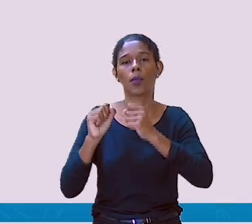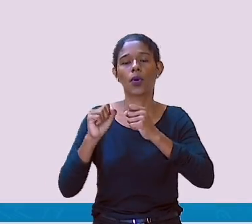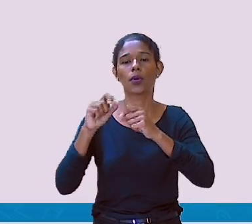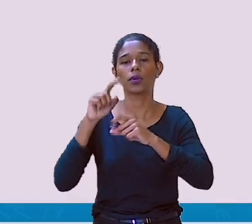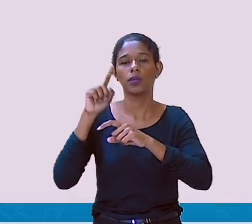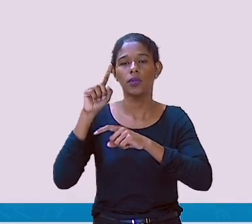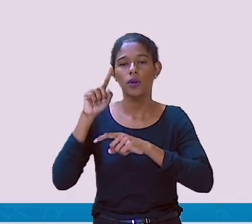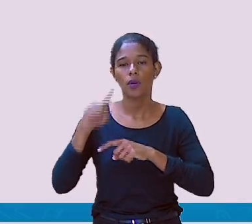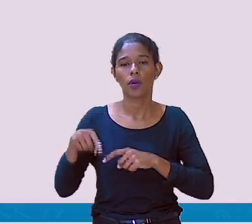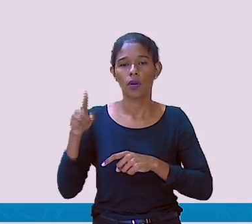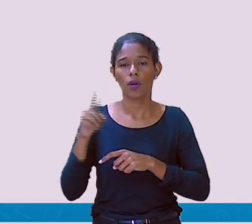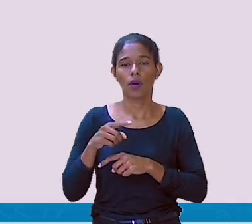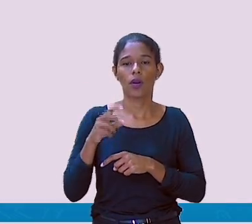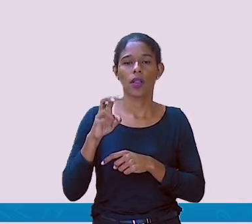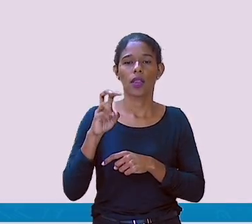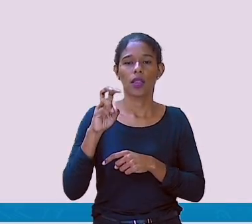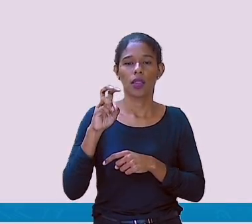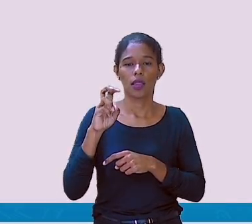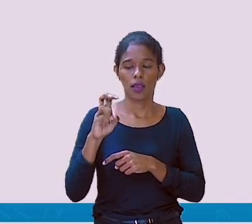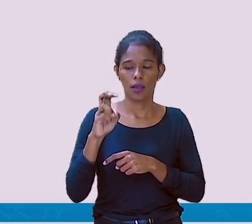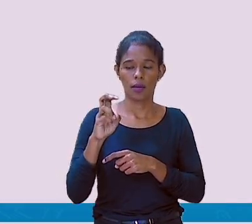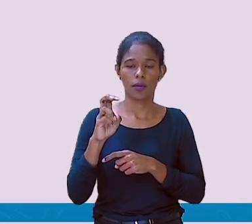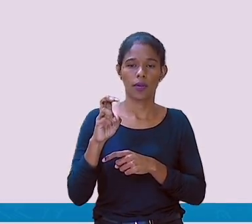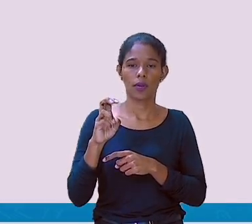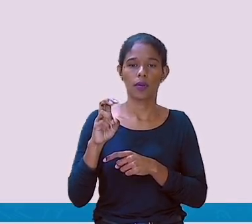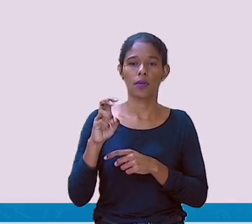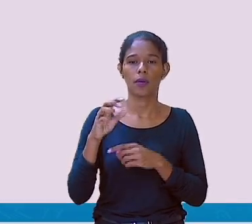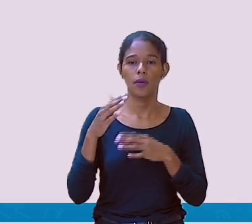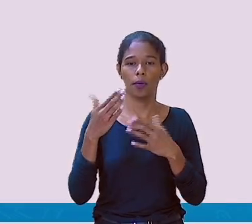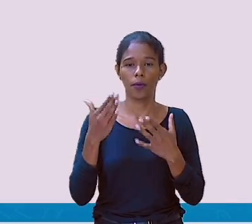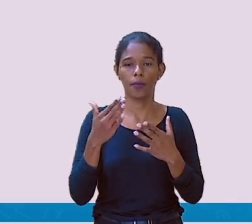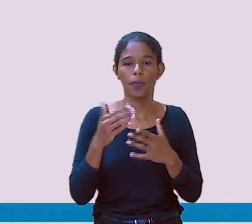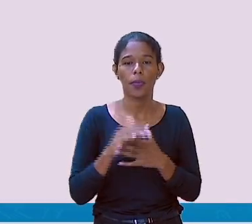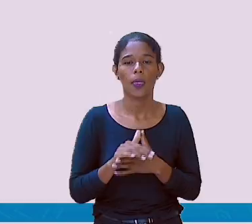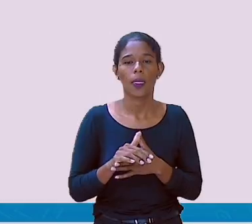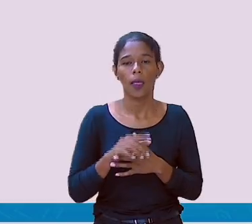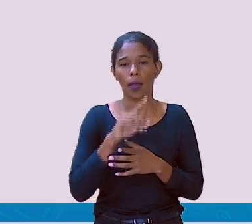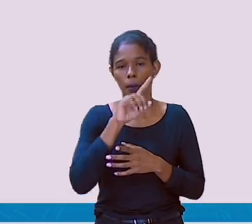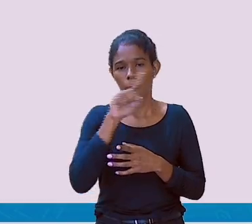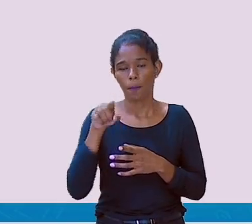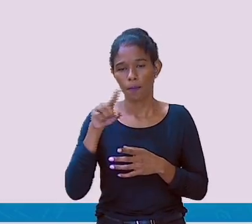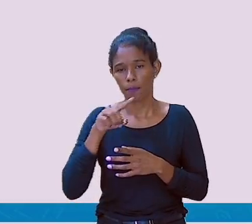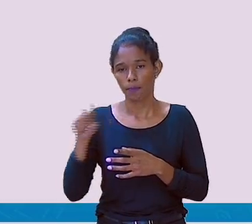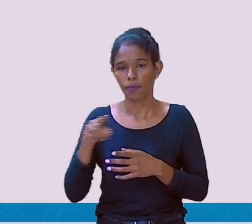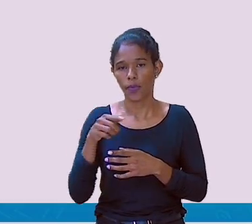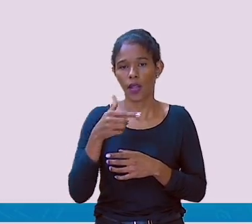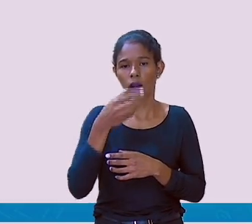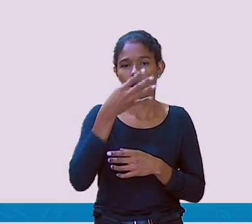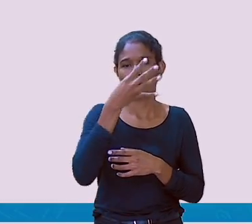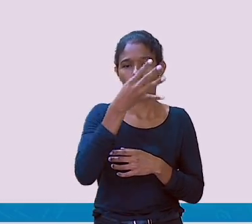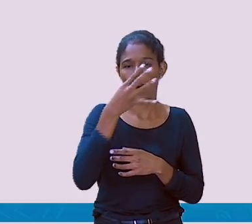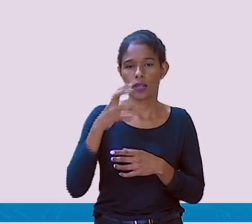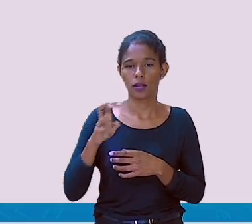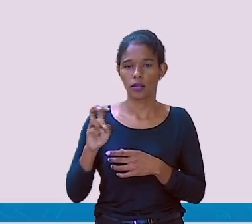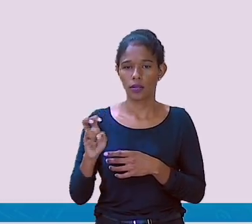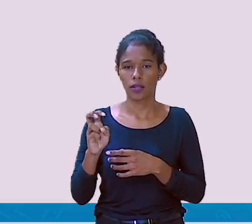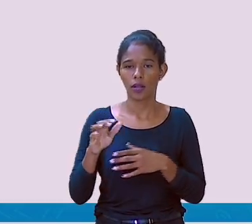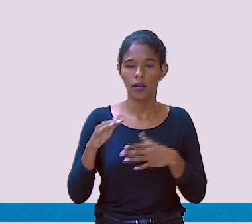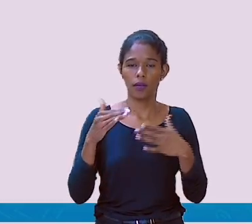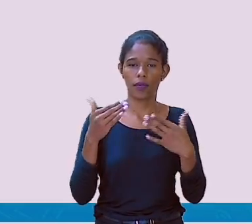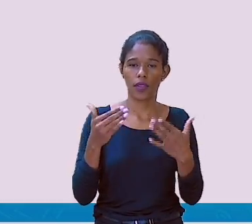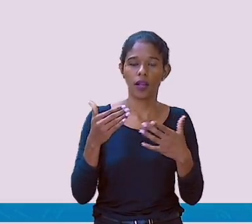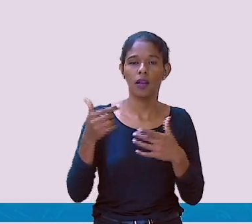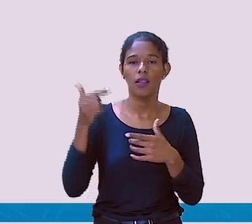por 5 dá 4. E o 10 e 5? Por 5, 1, por 5, 2. Sobrou